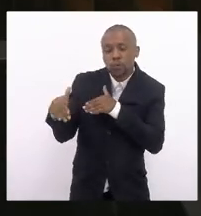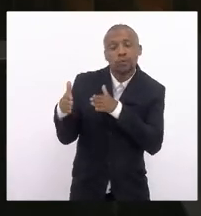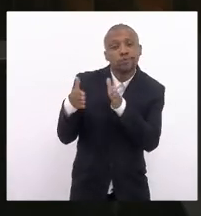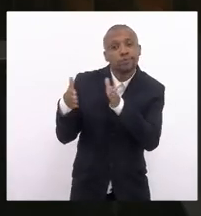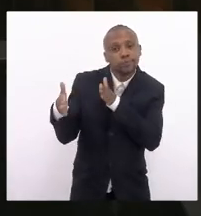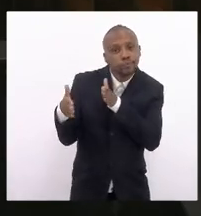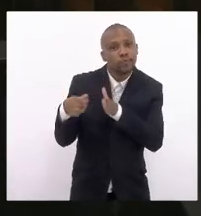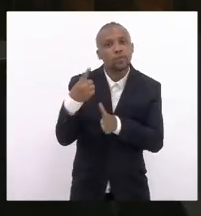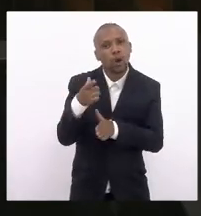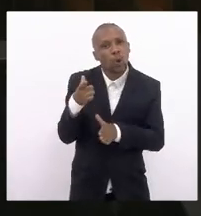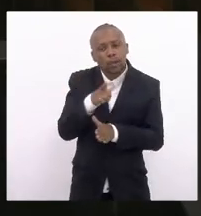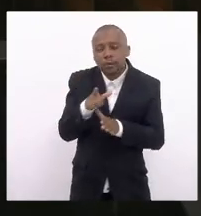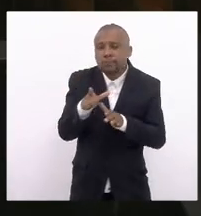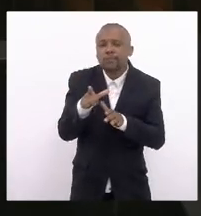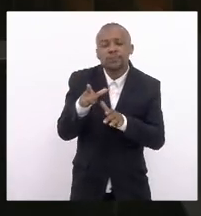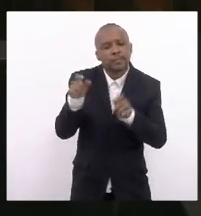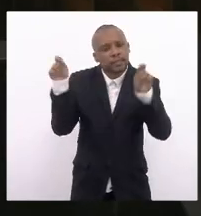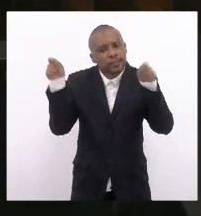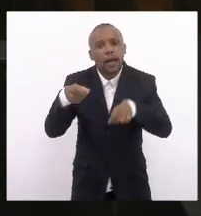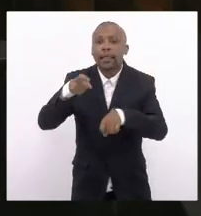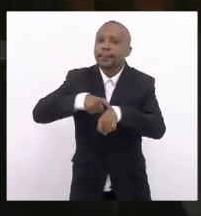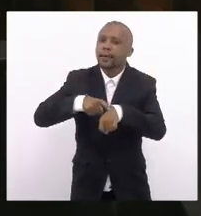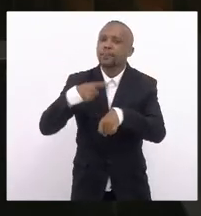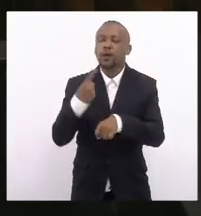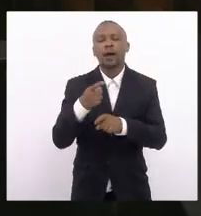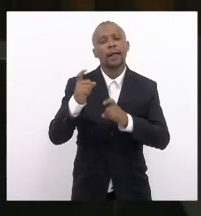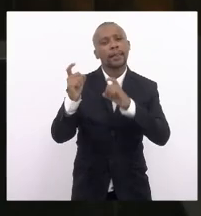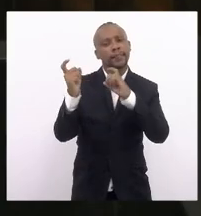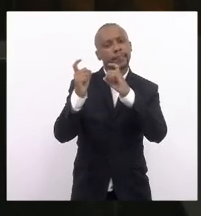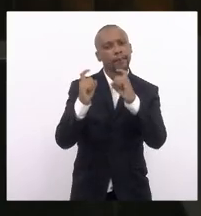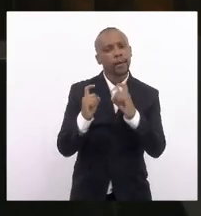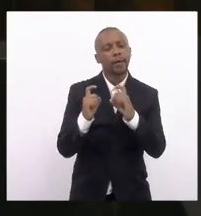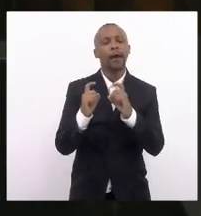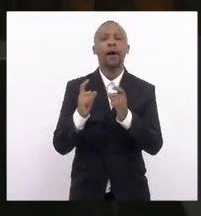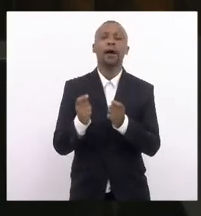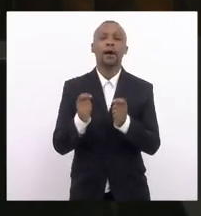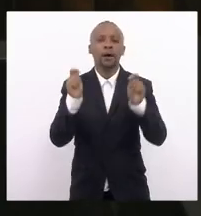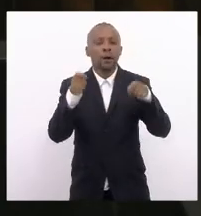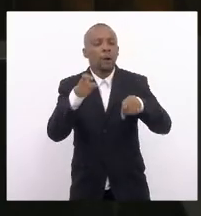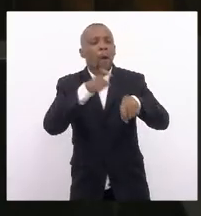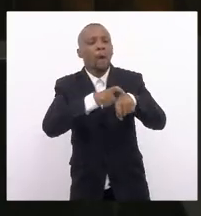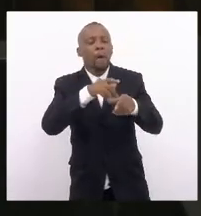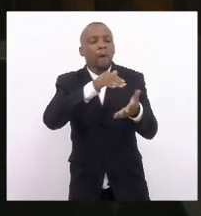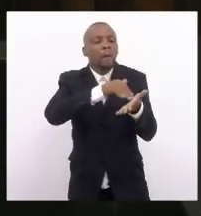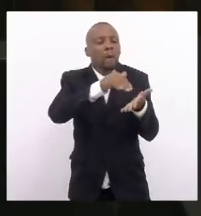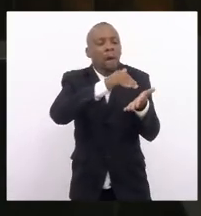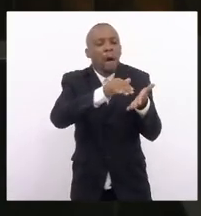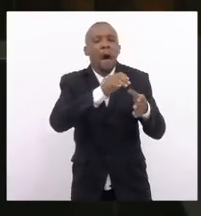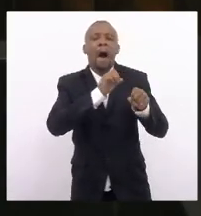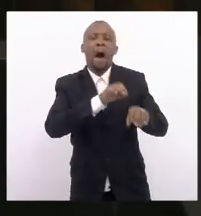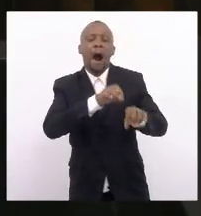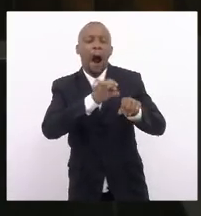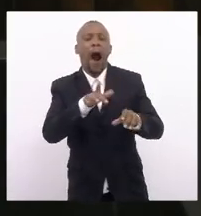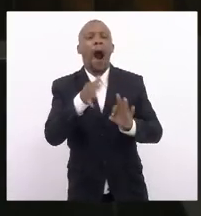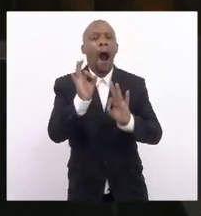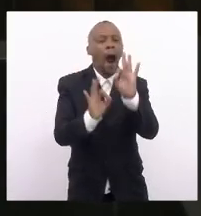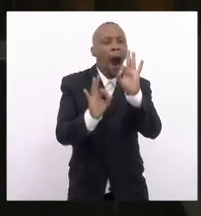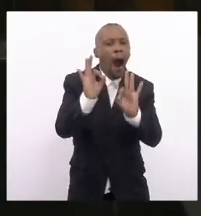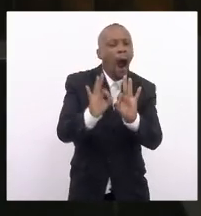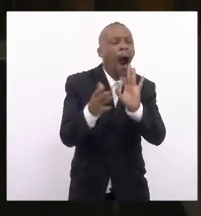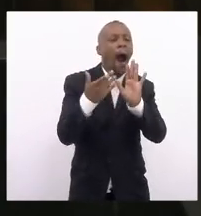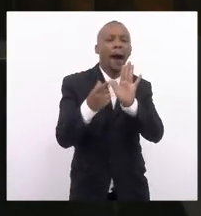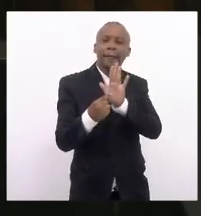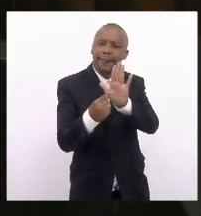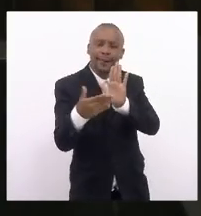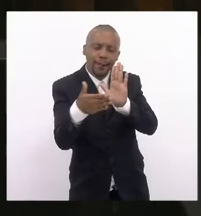dar tempo da rede DEUAT, para dar tempo da Secretaria de Estado de Educação elaborar e apresentar uma proposta consistente para